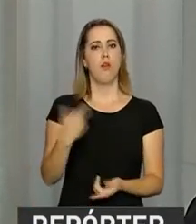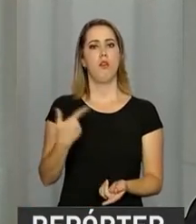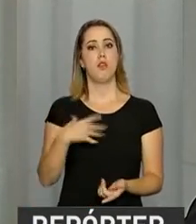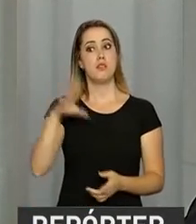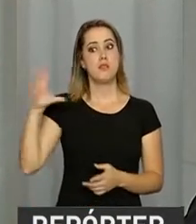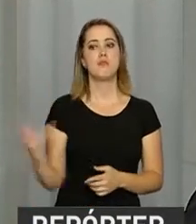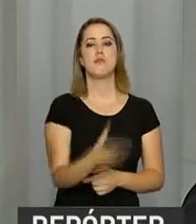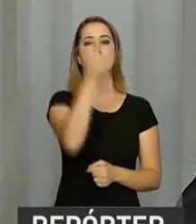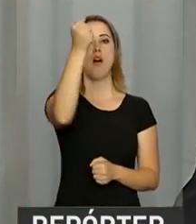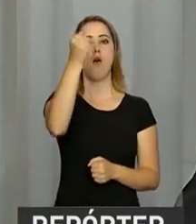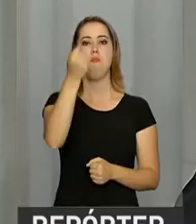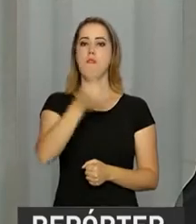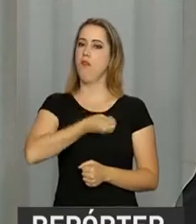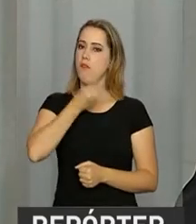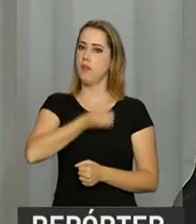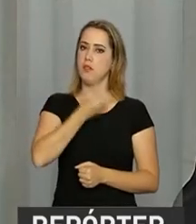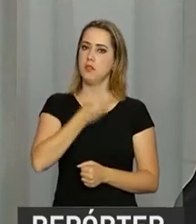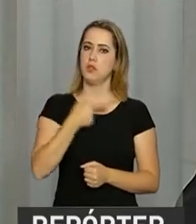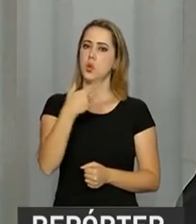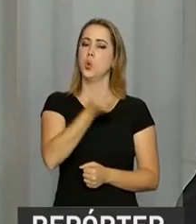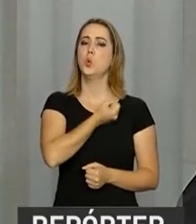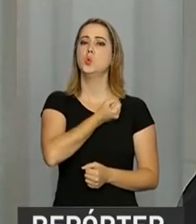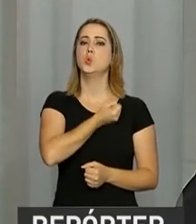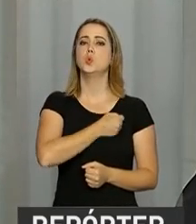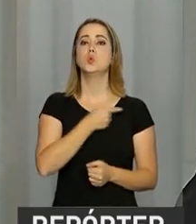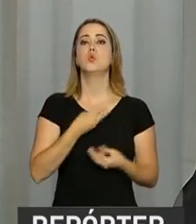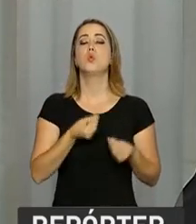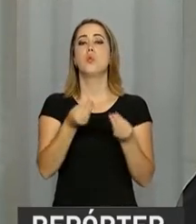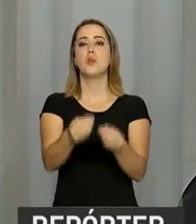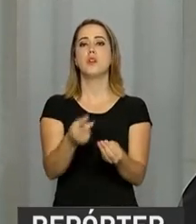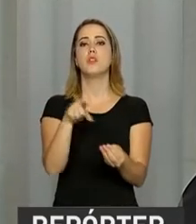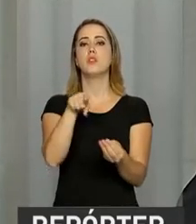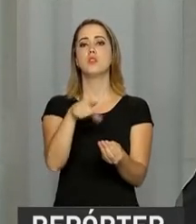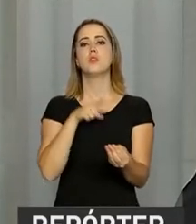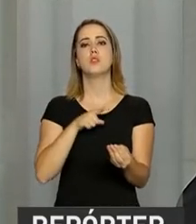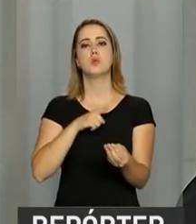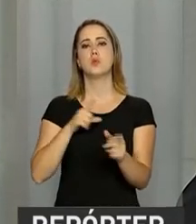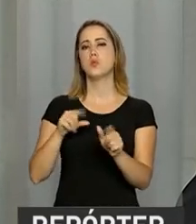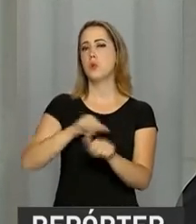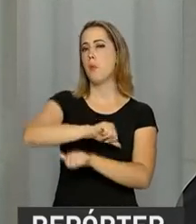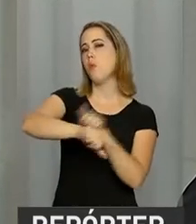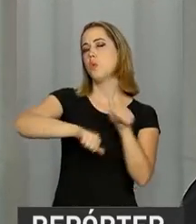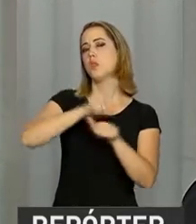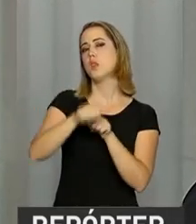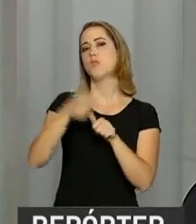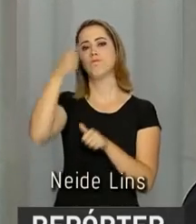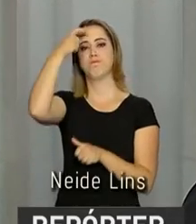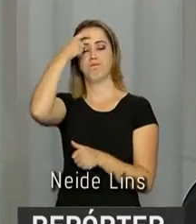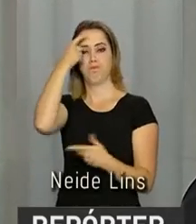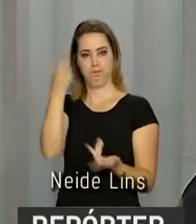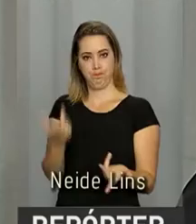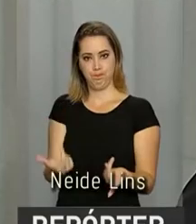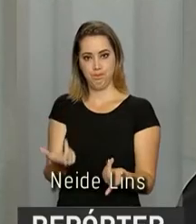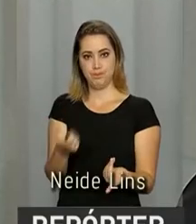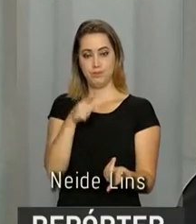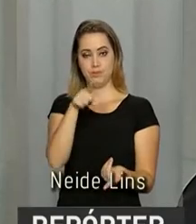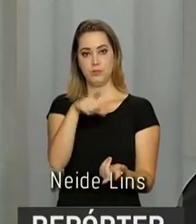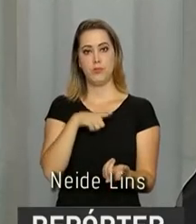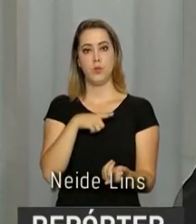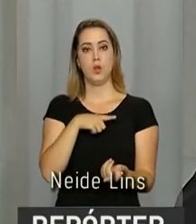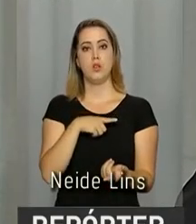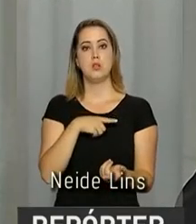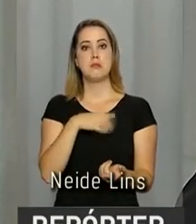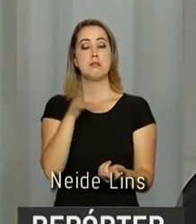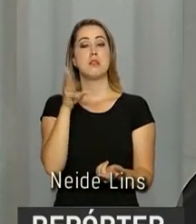salva vidas. E eu vou trazer um dado para você que vai fazer você mudar de conceito, de ideia. O teste